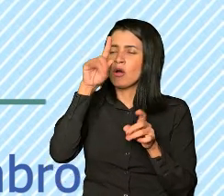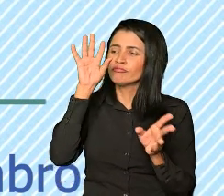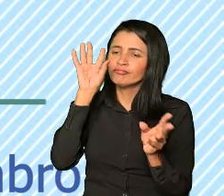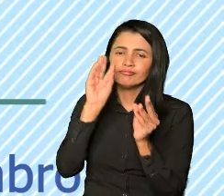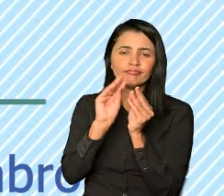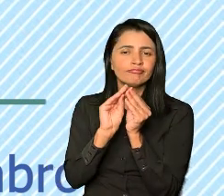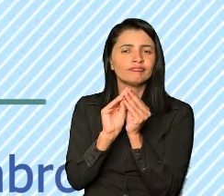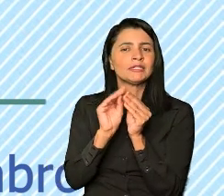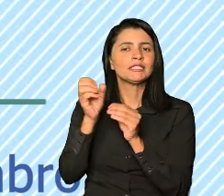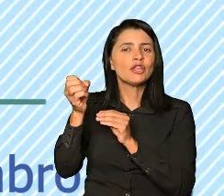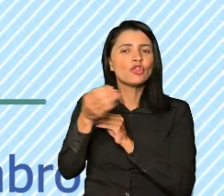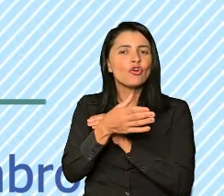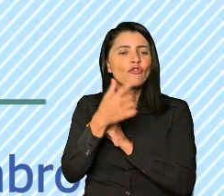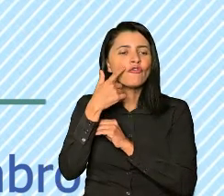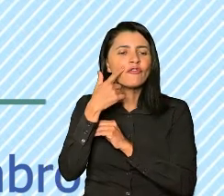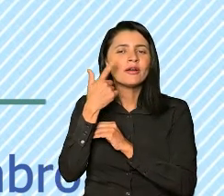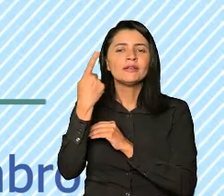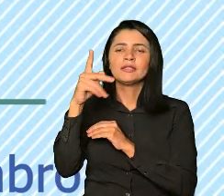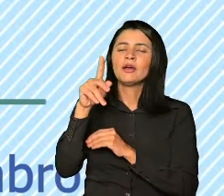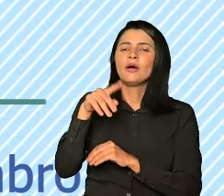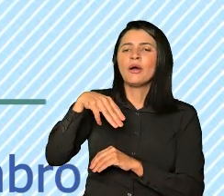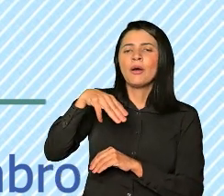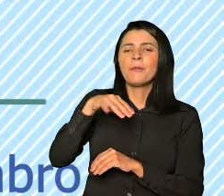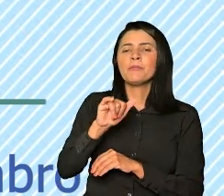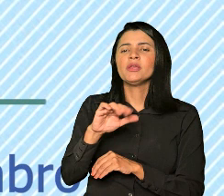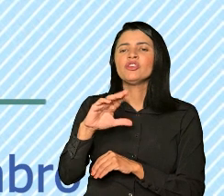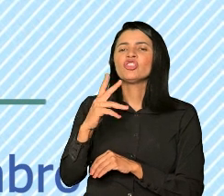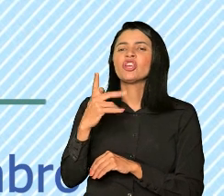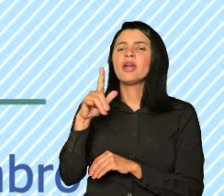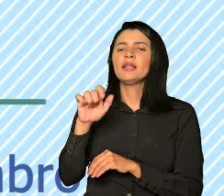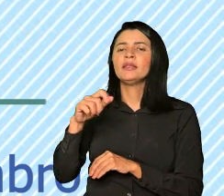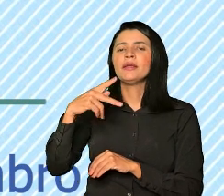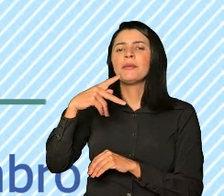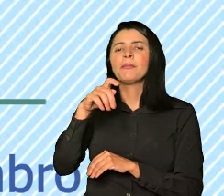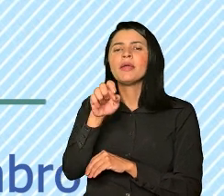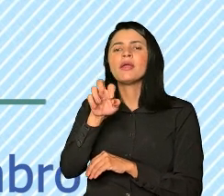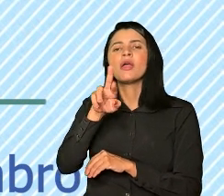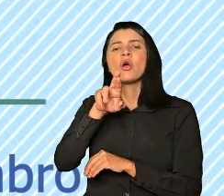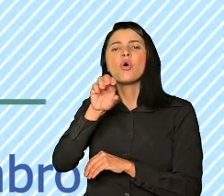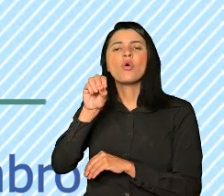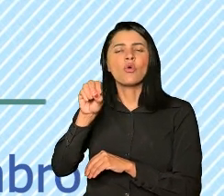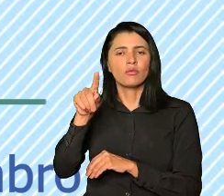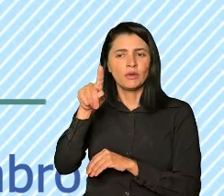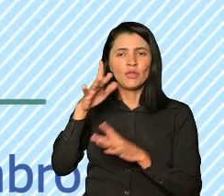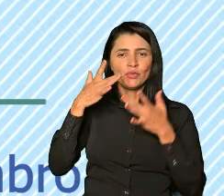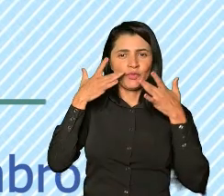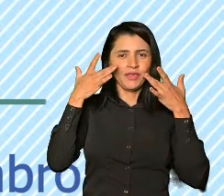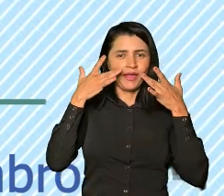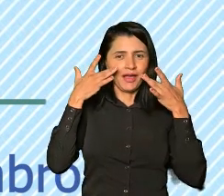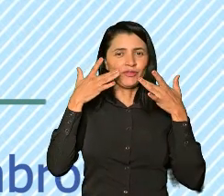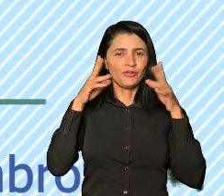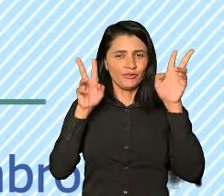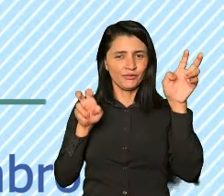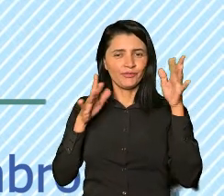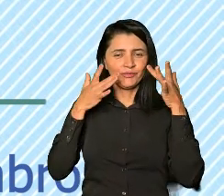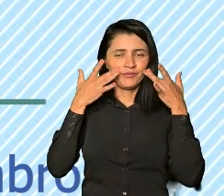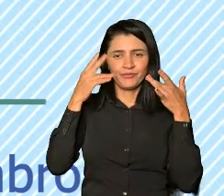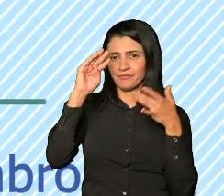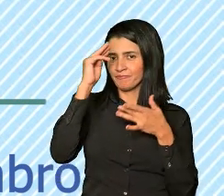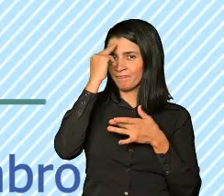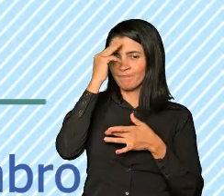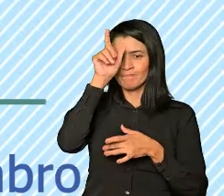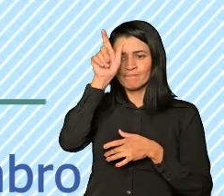sintetiza essa renovação, da Michelle Perrault, que ela diz o seguinte: no teatro da memória, as mulheres são